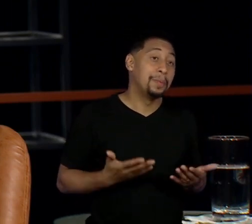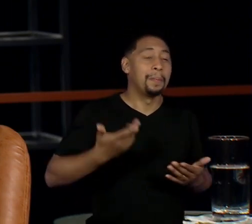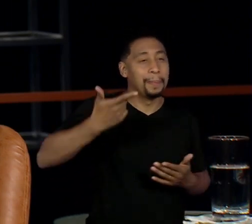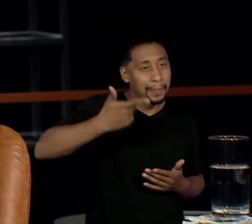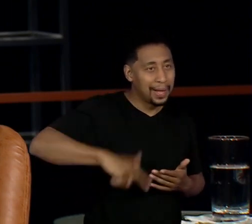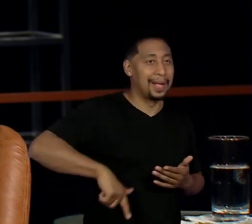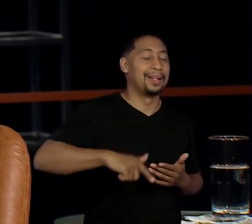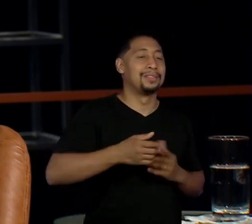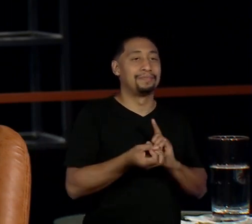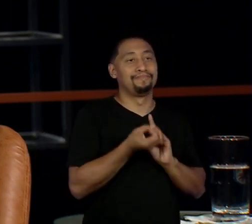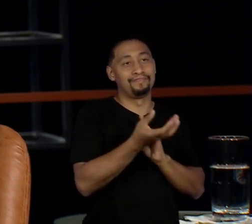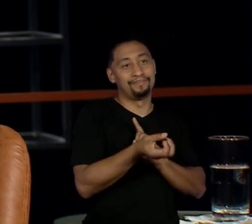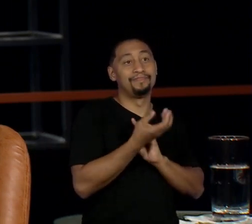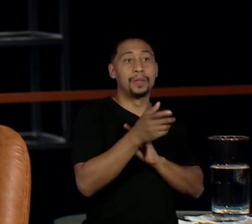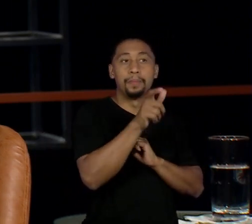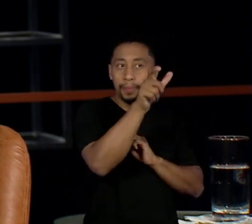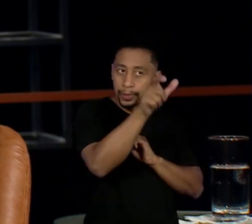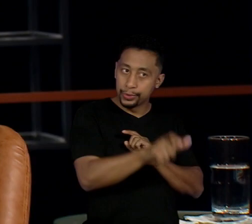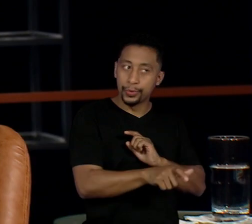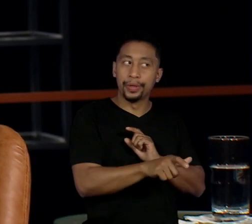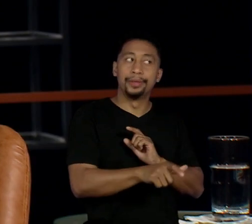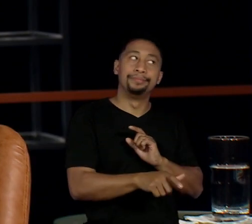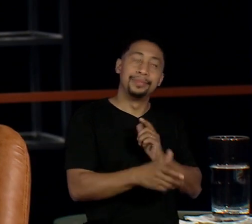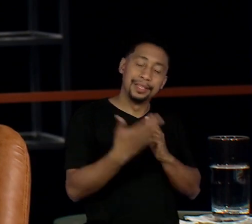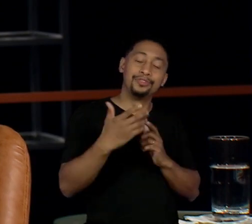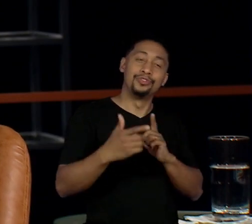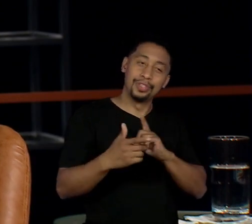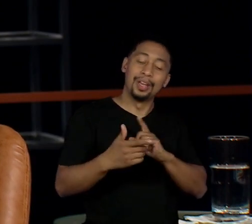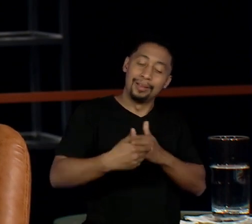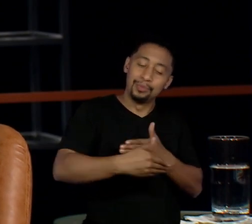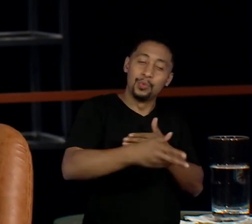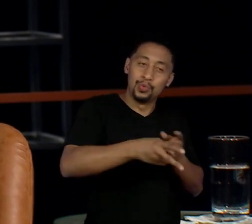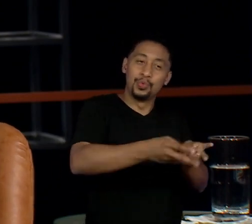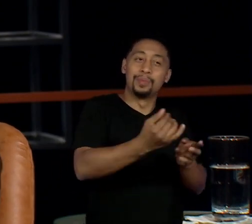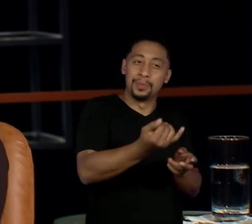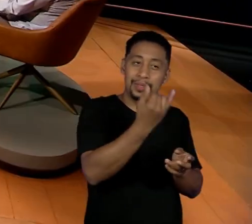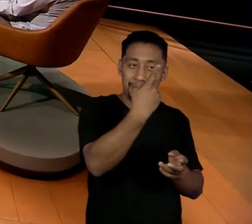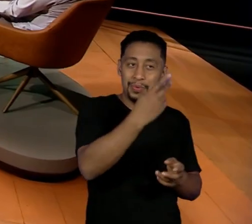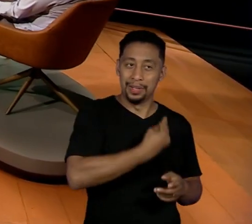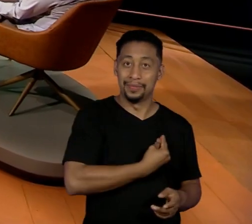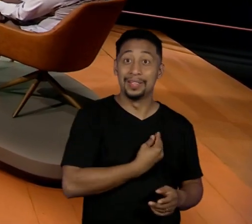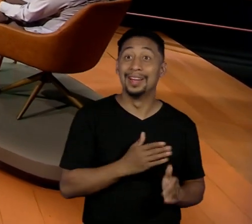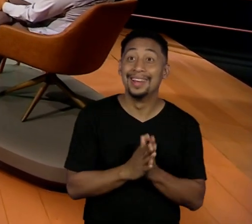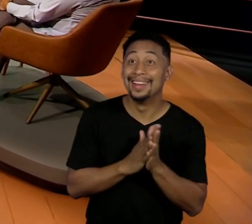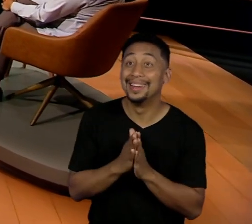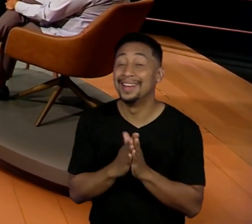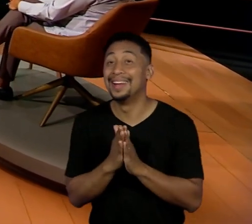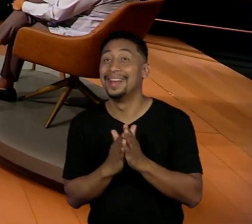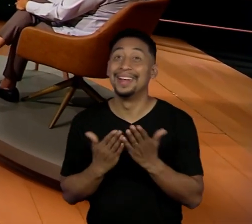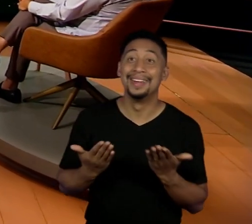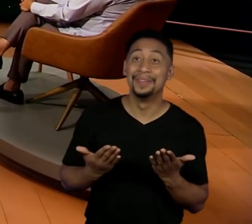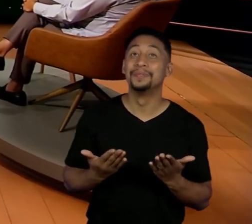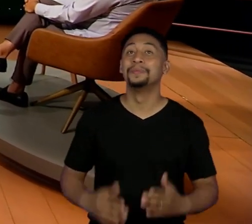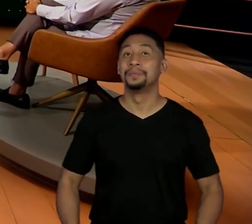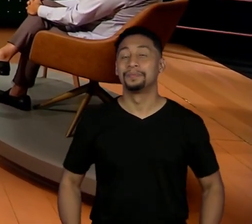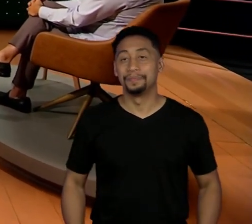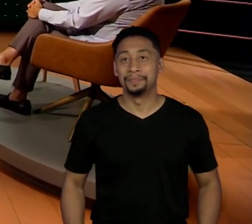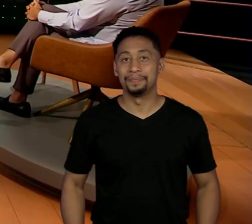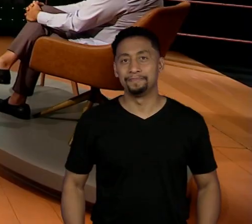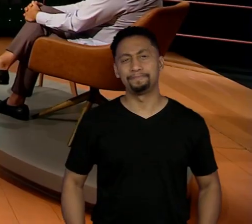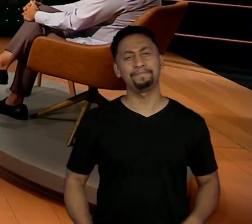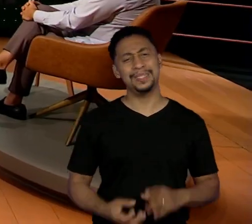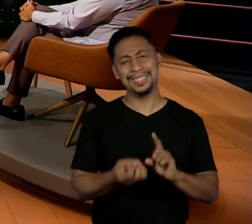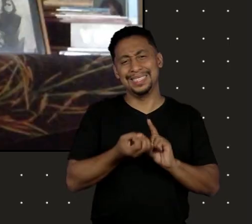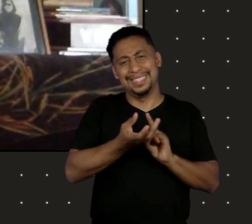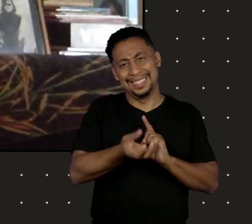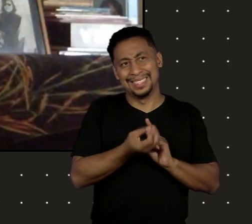uma pessoa que também teve e tem uma importância muito grande na sua vida. Eba! Para dar um depoimento sobre